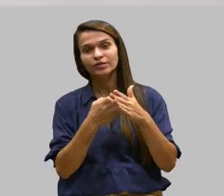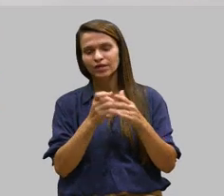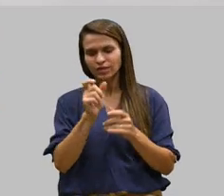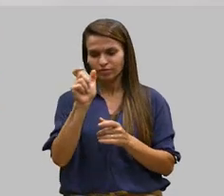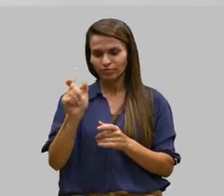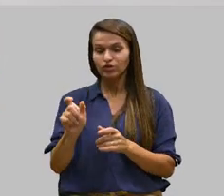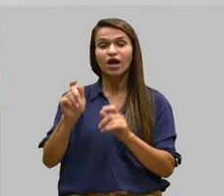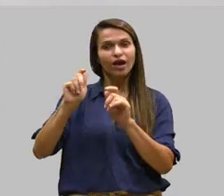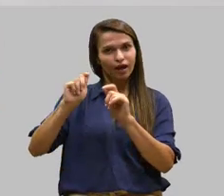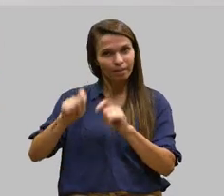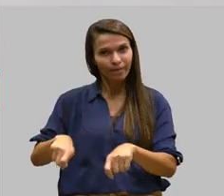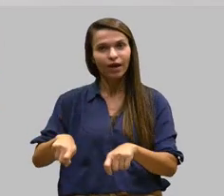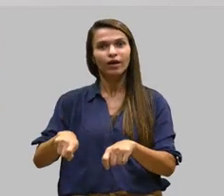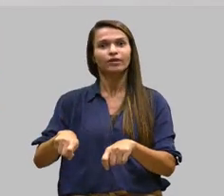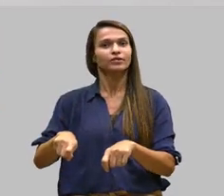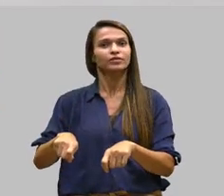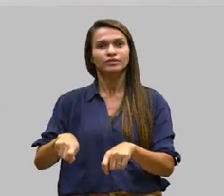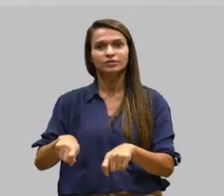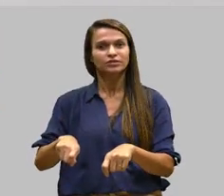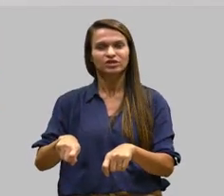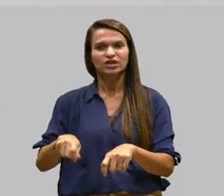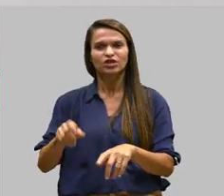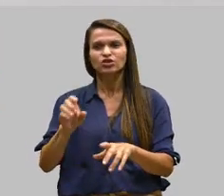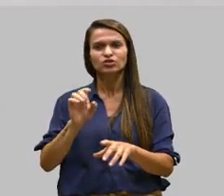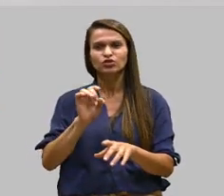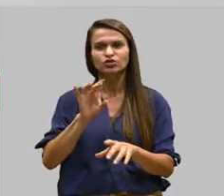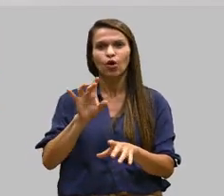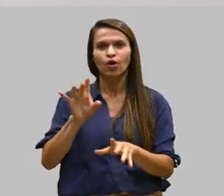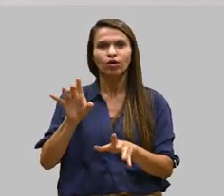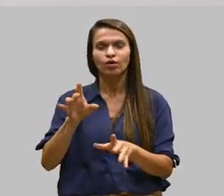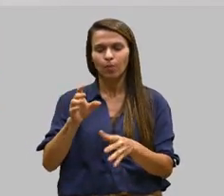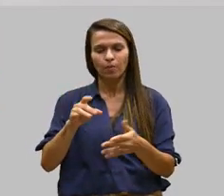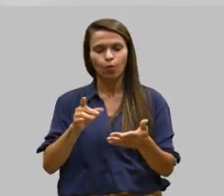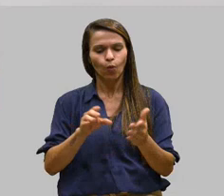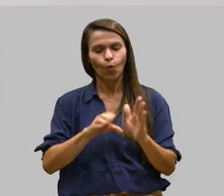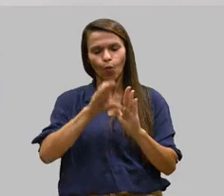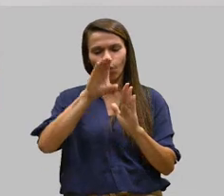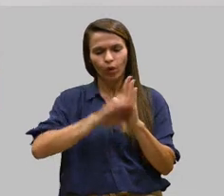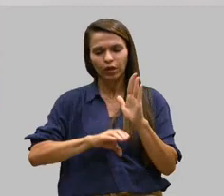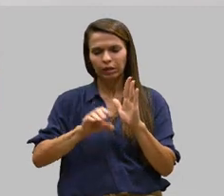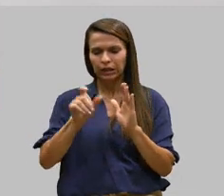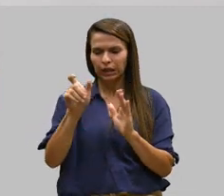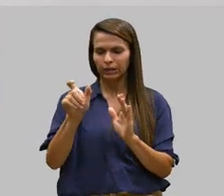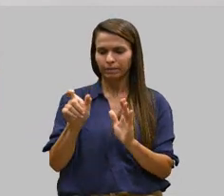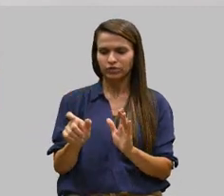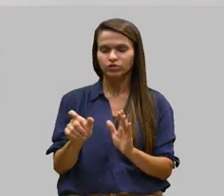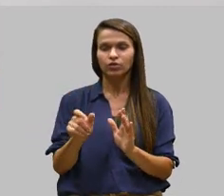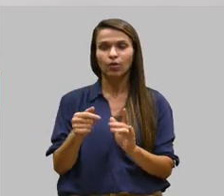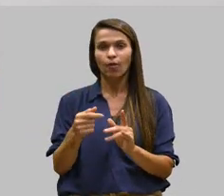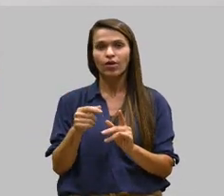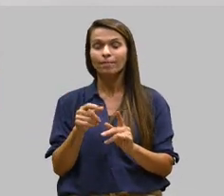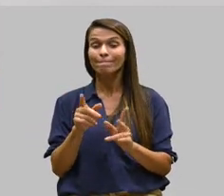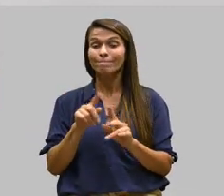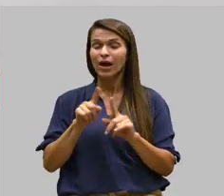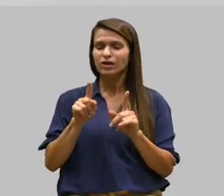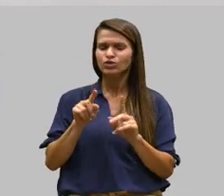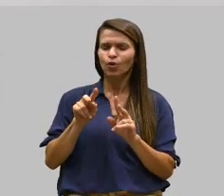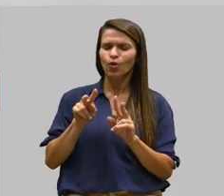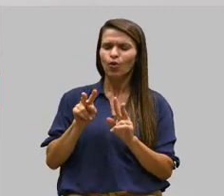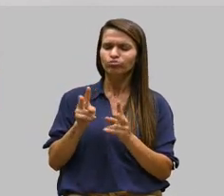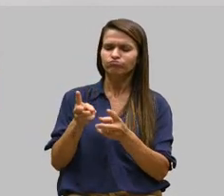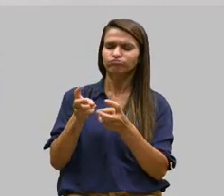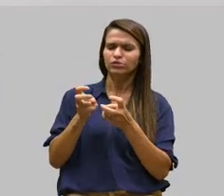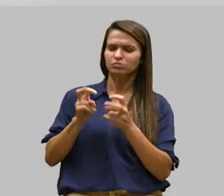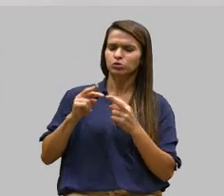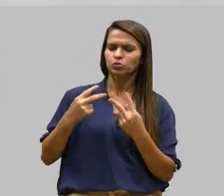é capaz que eles não tem que pegar só simplesmente o currículo daquela pessoa mas olhar o sujeito com suas habilidades